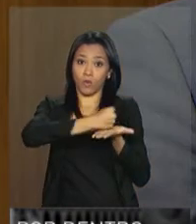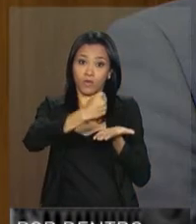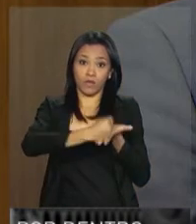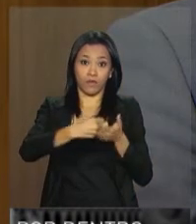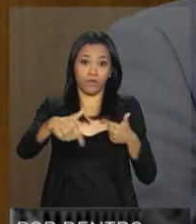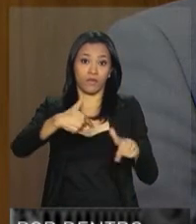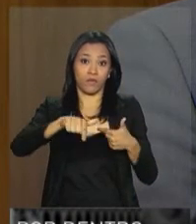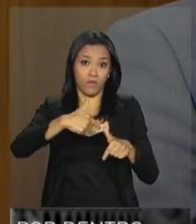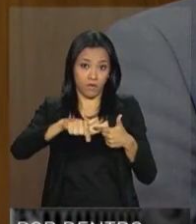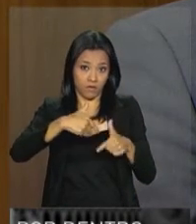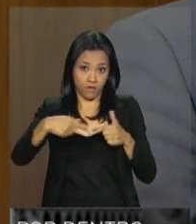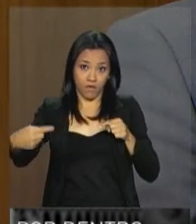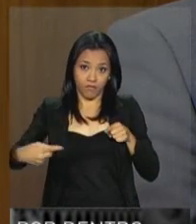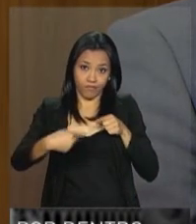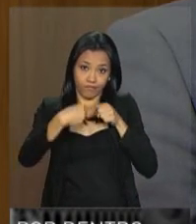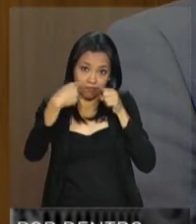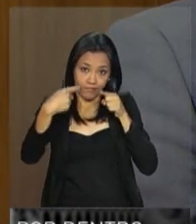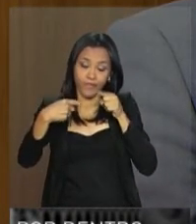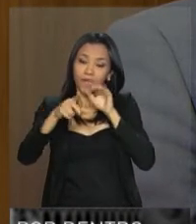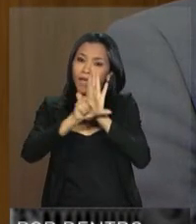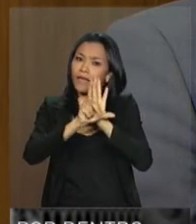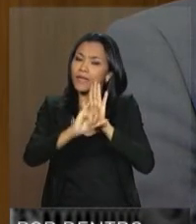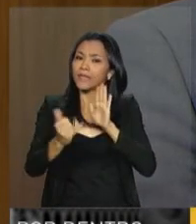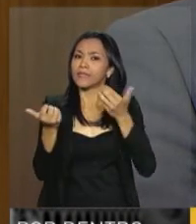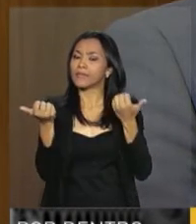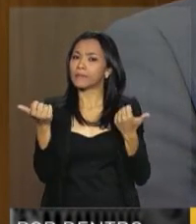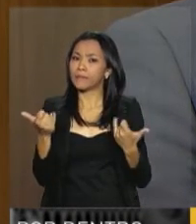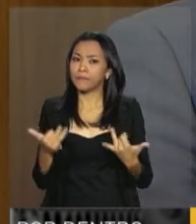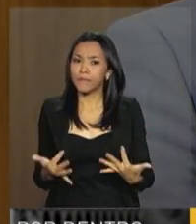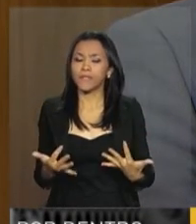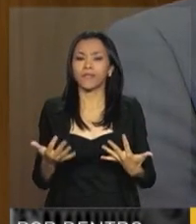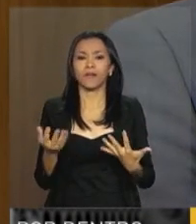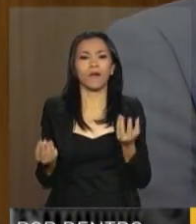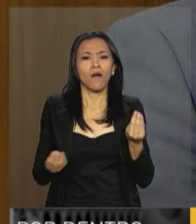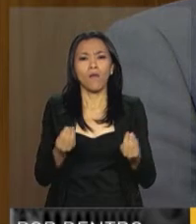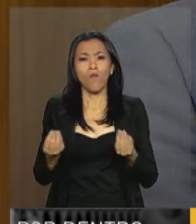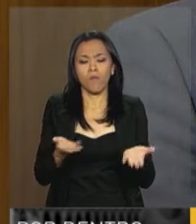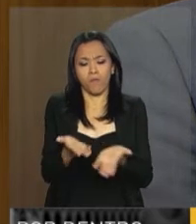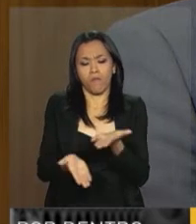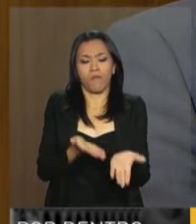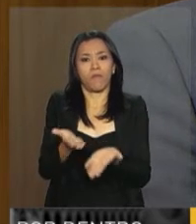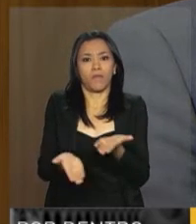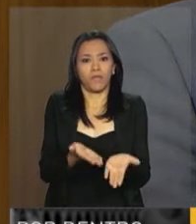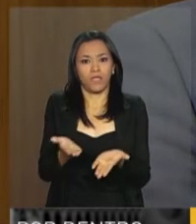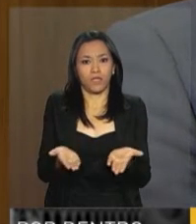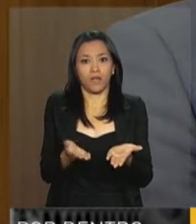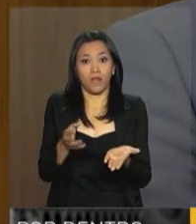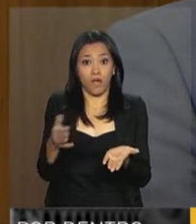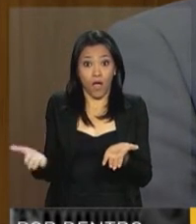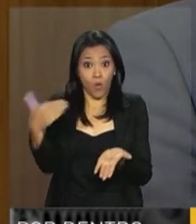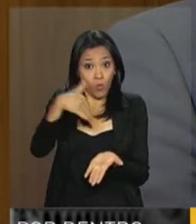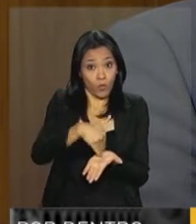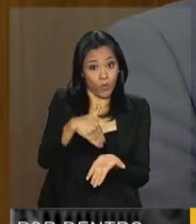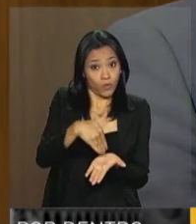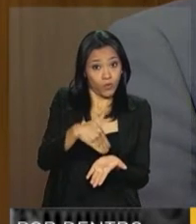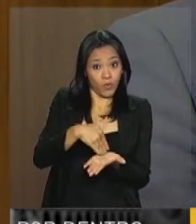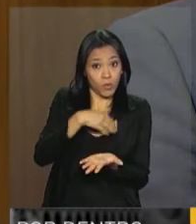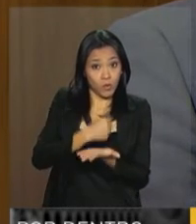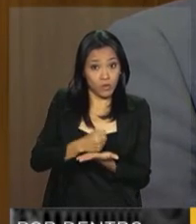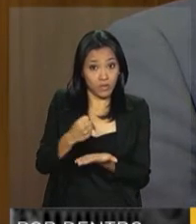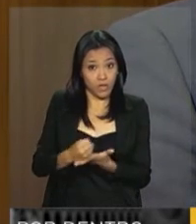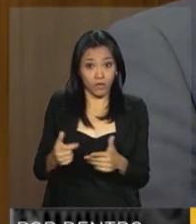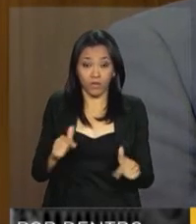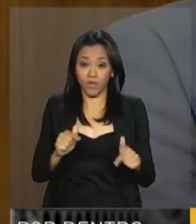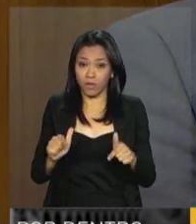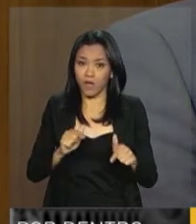a lei especifica a necessidade de prestação de serviço com relação ao último contrato de trabalho não